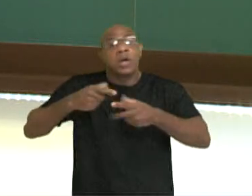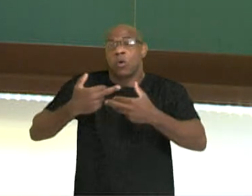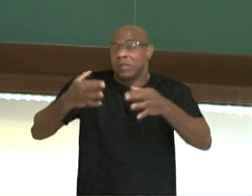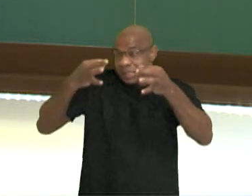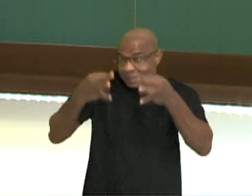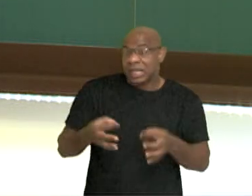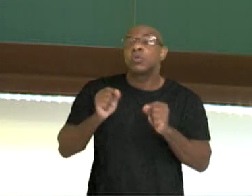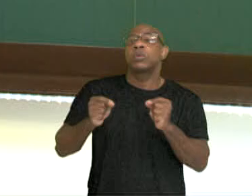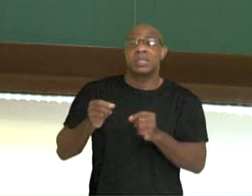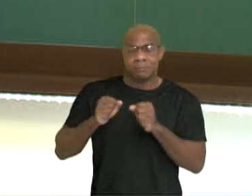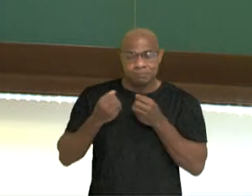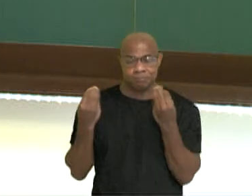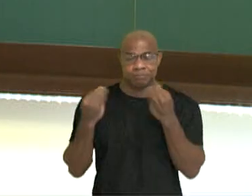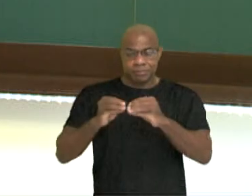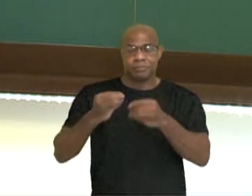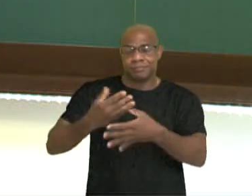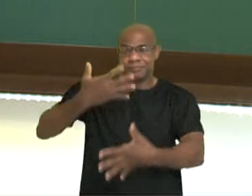compartilhar.